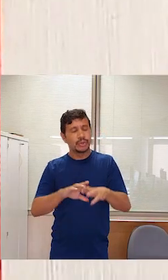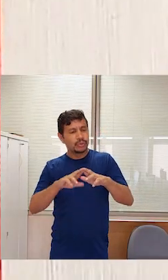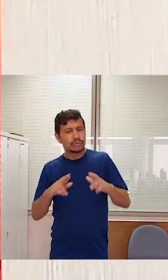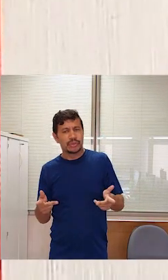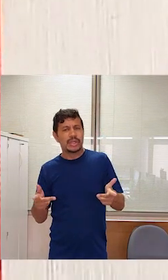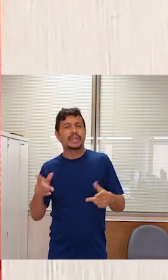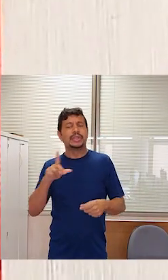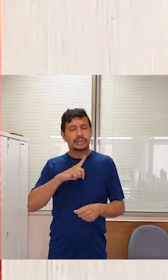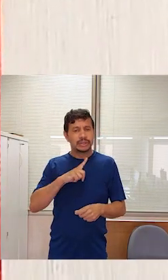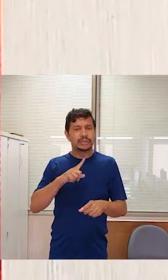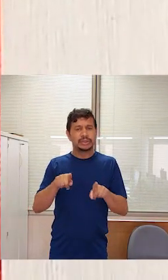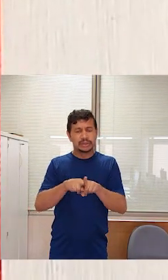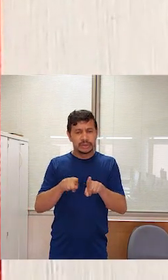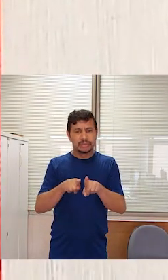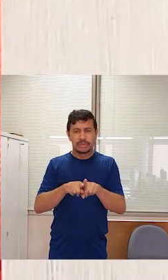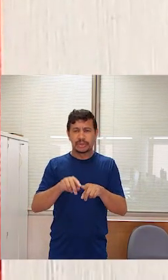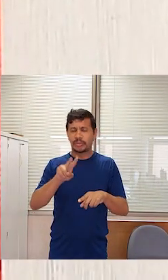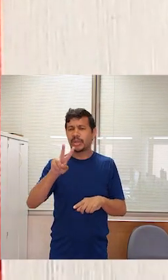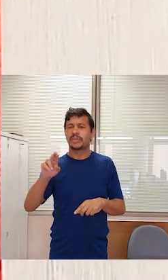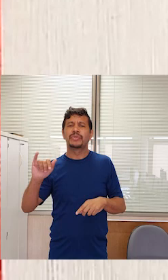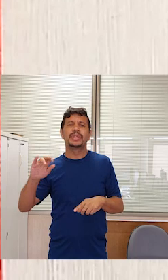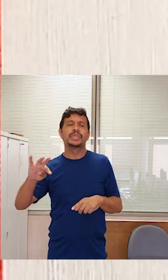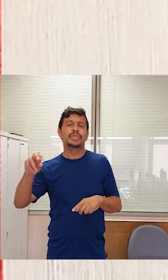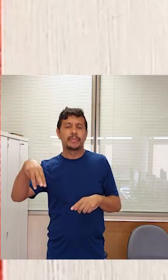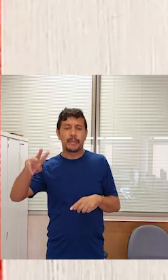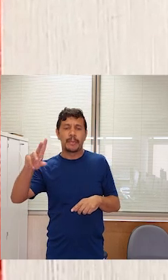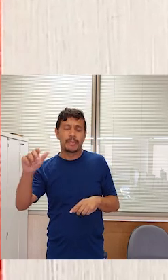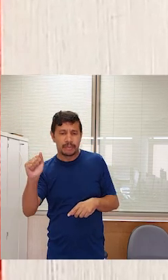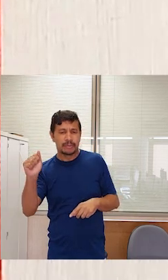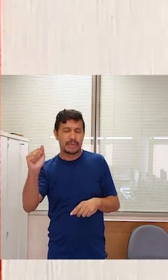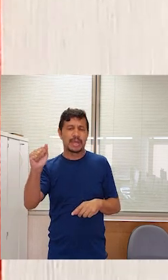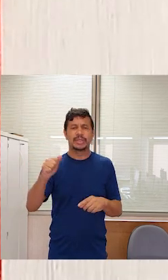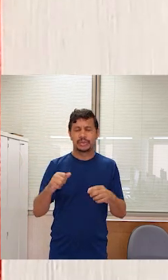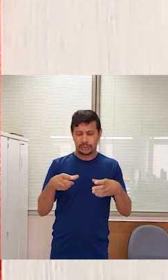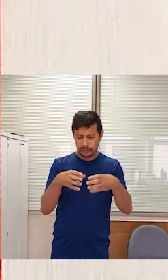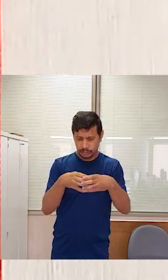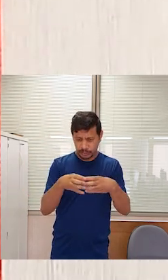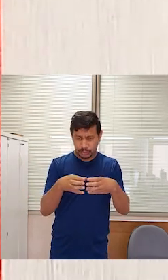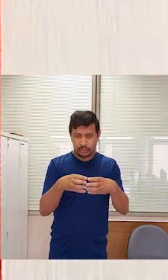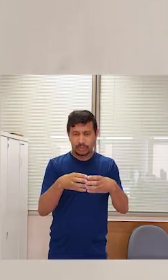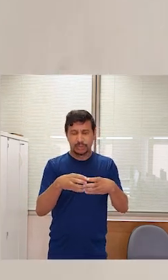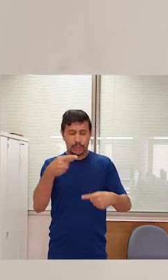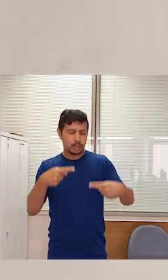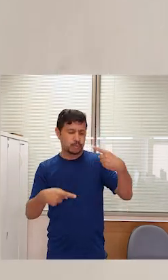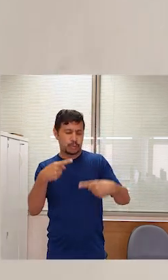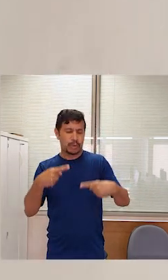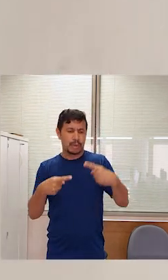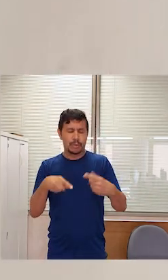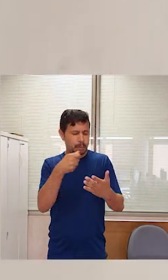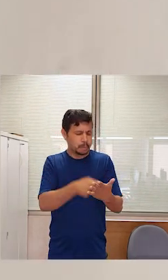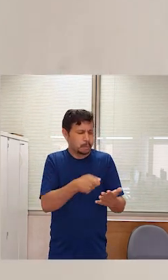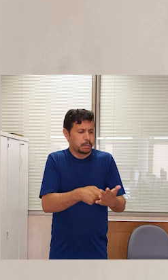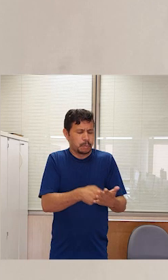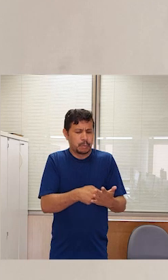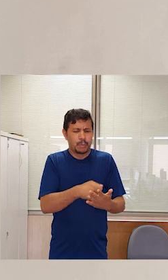Entre eles, o Ato em Memória às Vítimas de Acidentes e Doenças do Trabalho, ciclo de debates. Cobramos